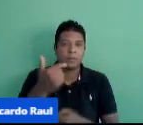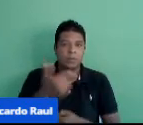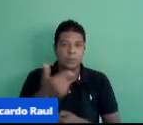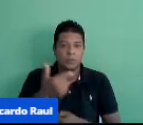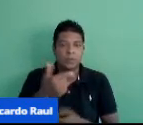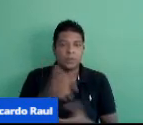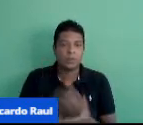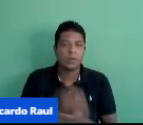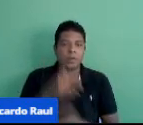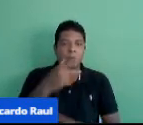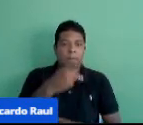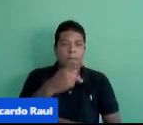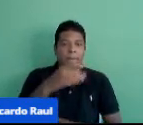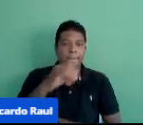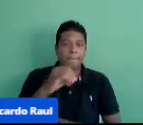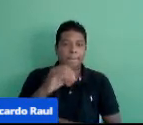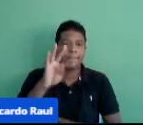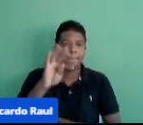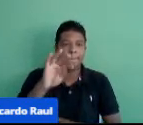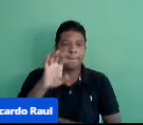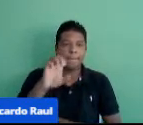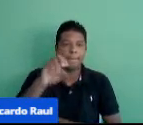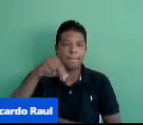potenciação, né? Eu